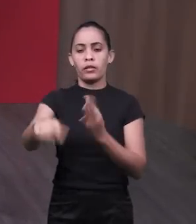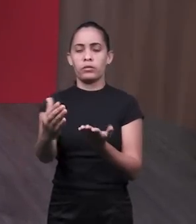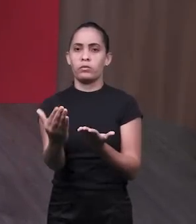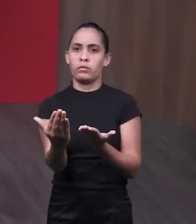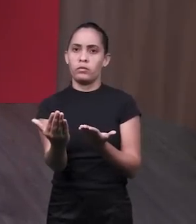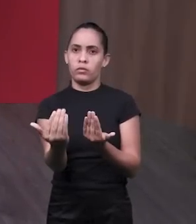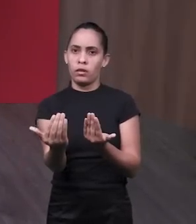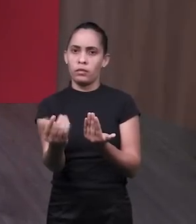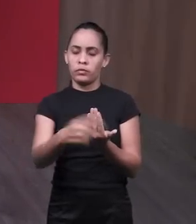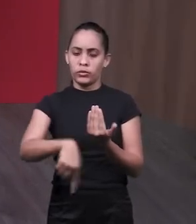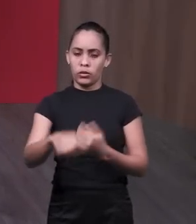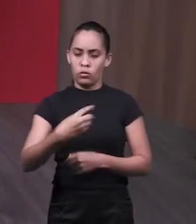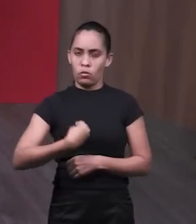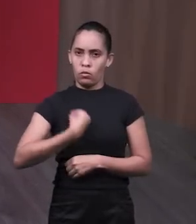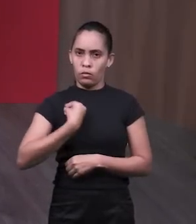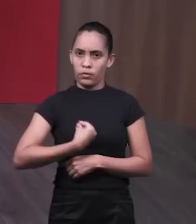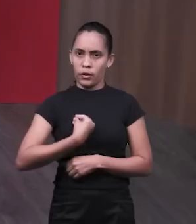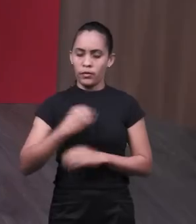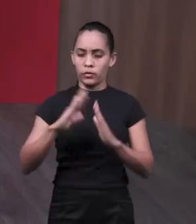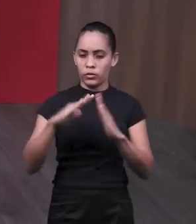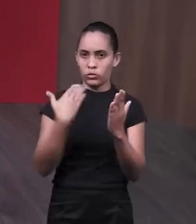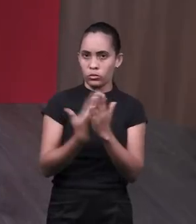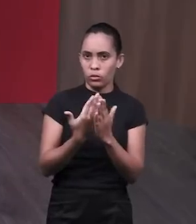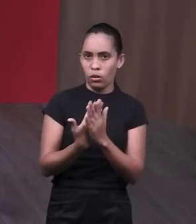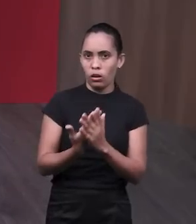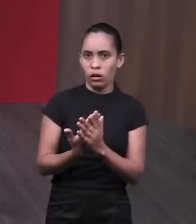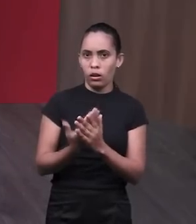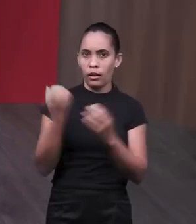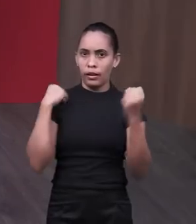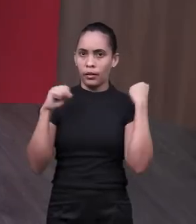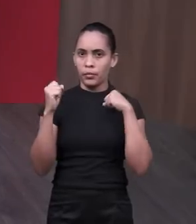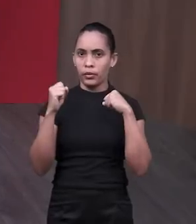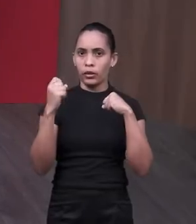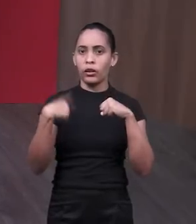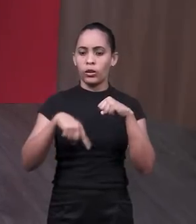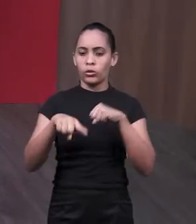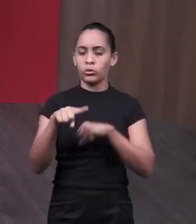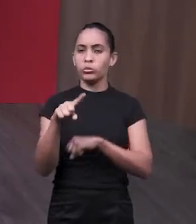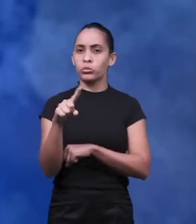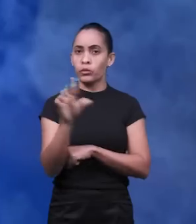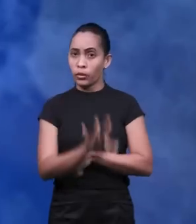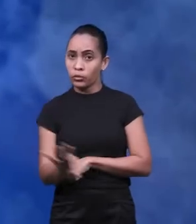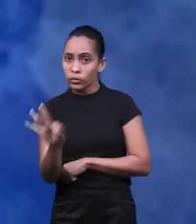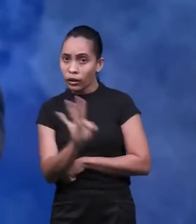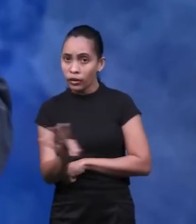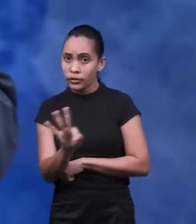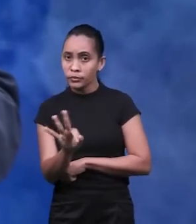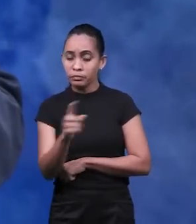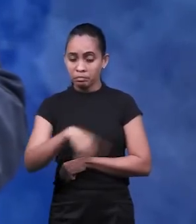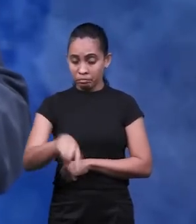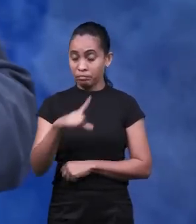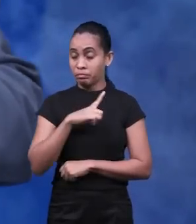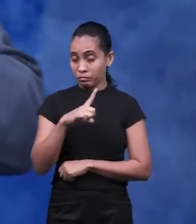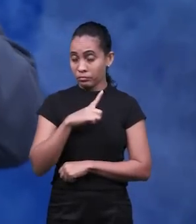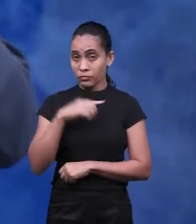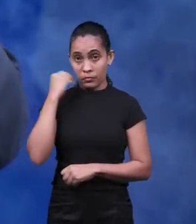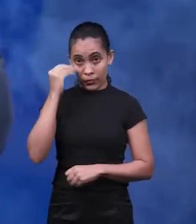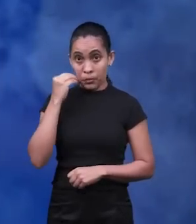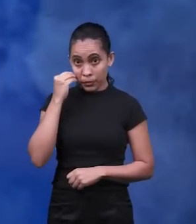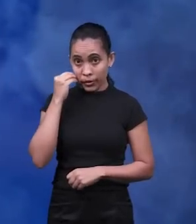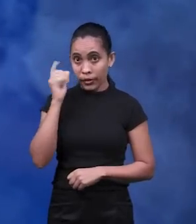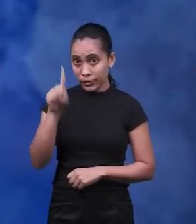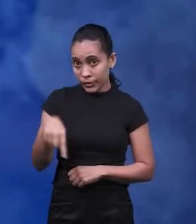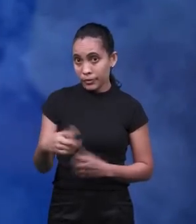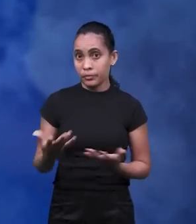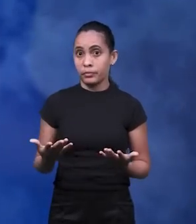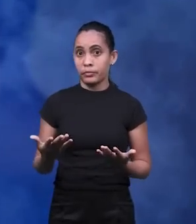eles convivem nas suas escolas, nas academias. Então, a palavra que eu deixo para os jovens, a minha experiência